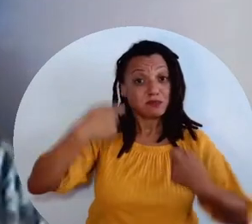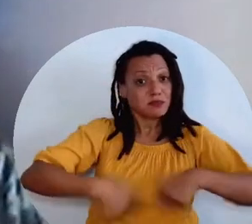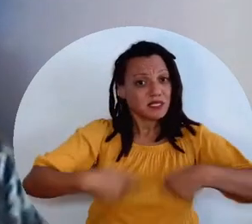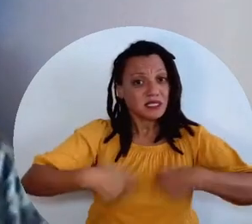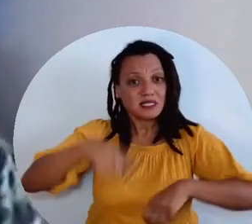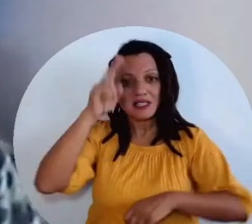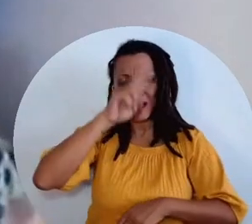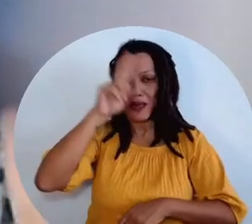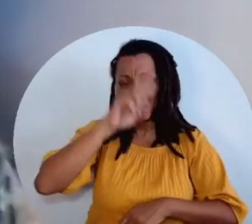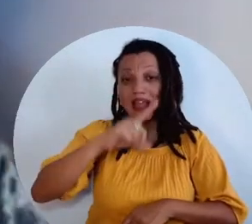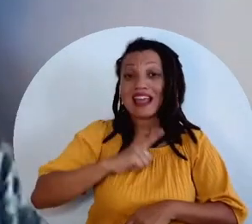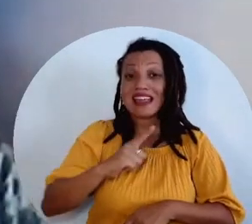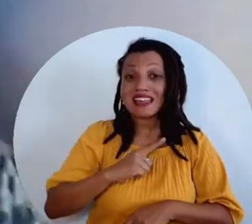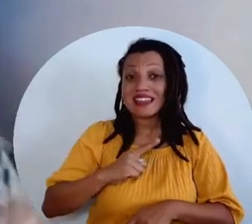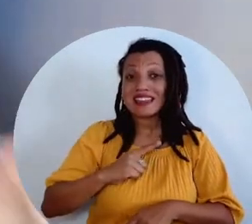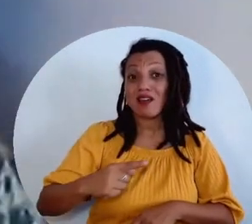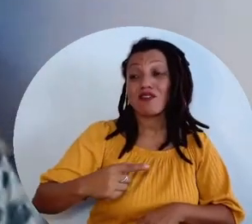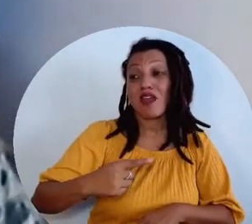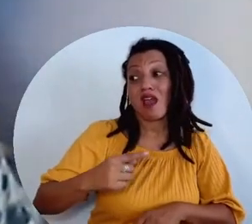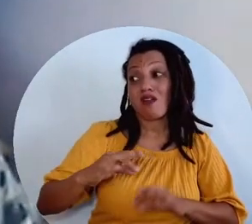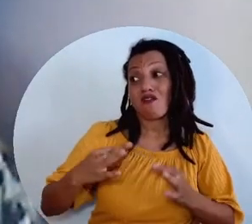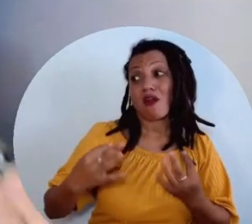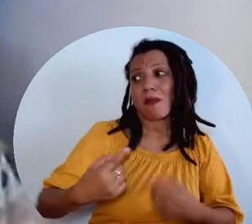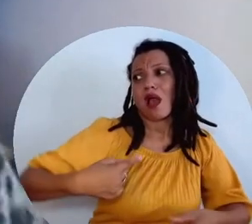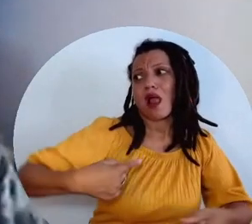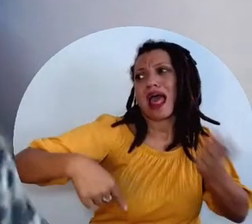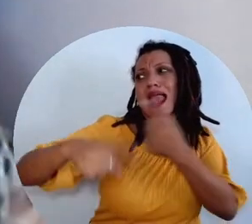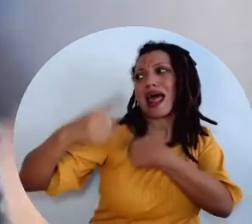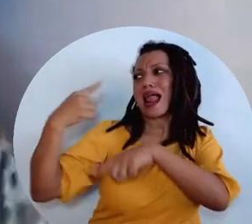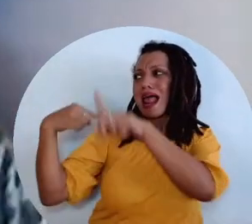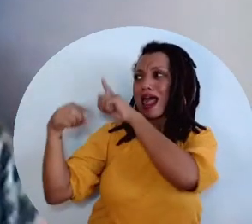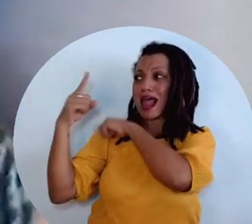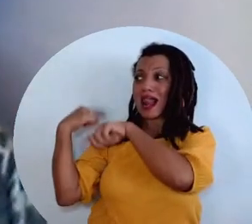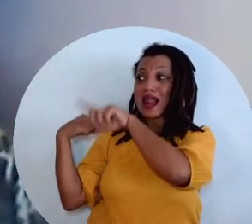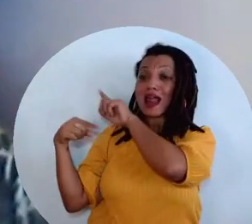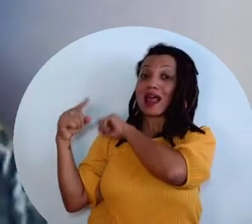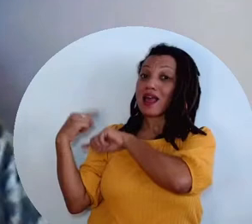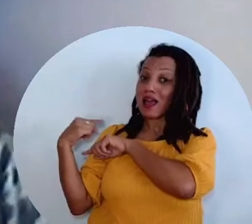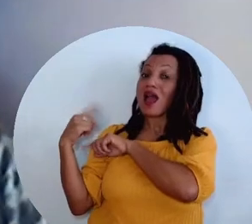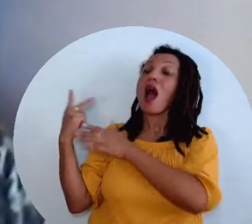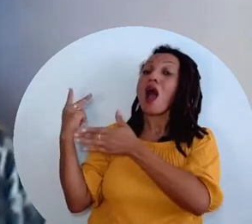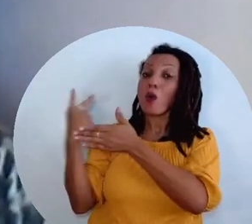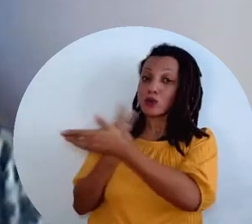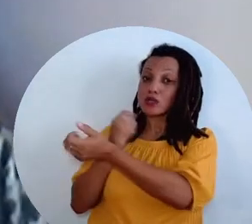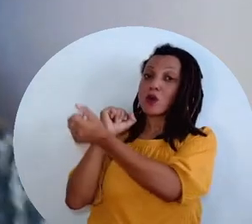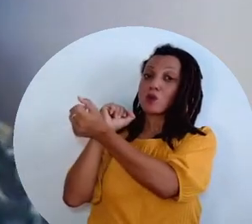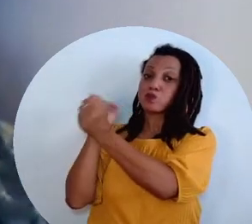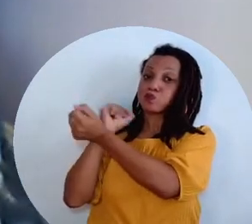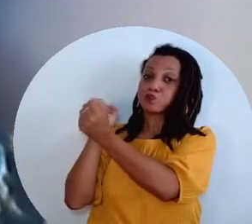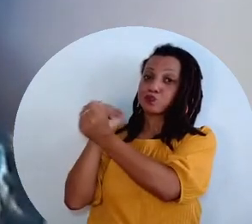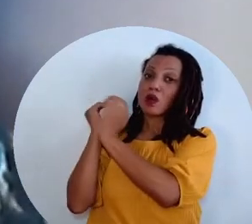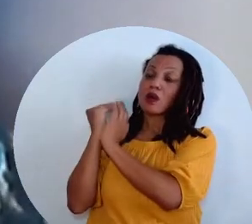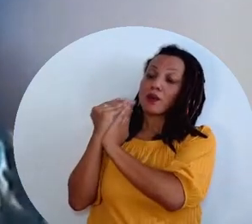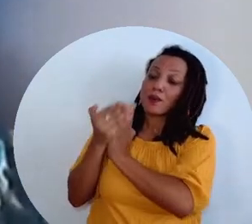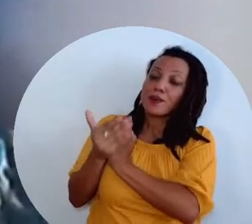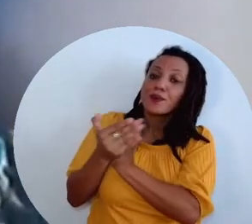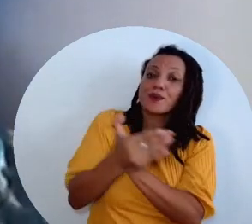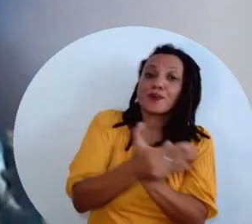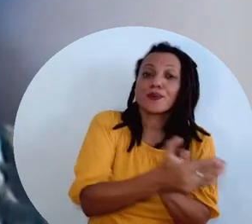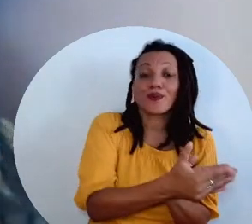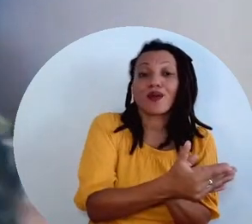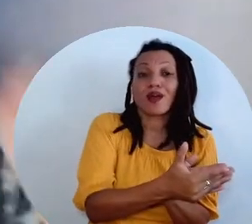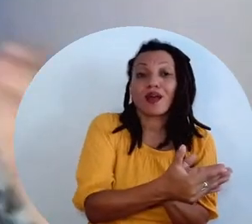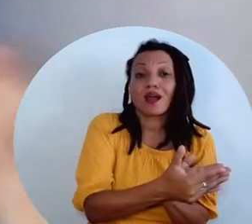que nós tivemos um ancestral, um dos nossos ancestrais, atravessou o Atlântico e sobreviveu,